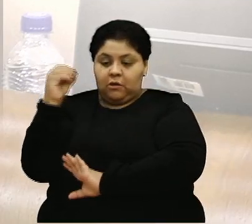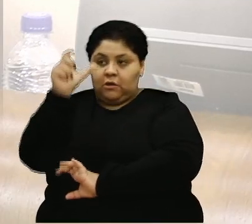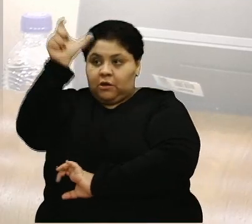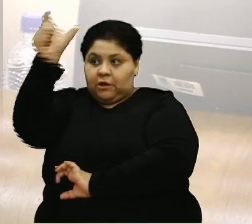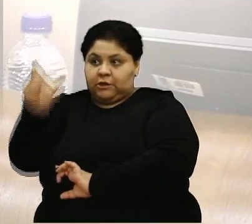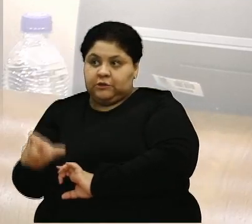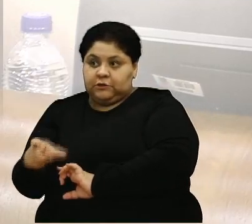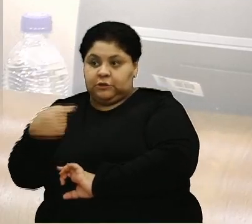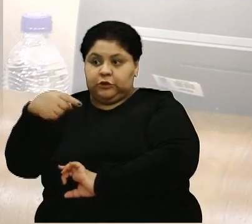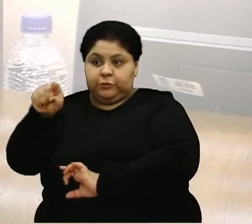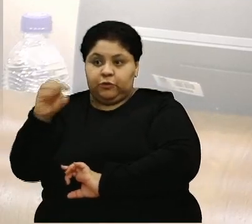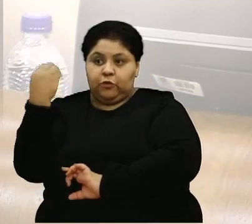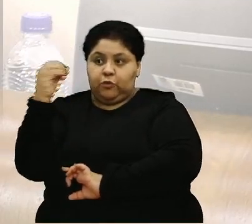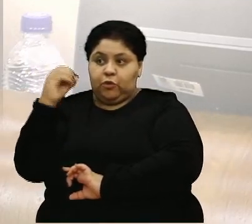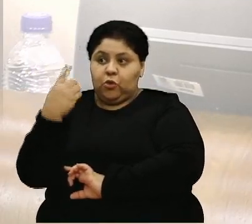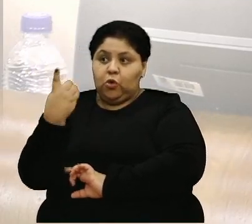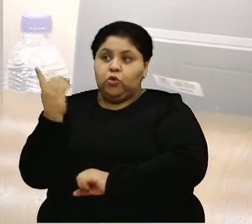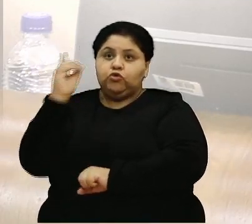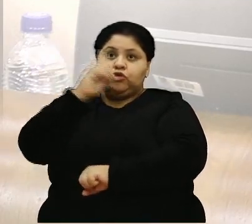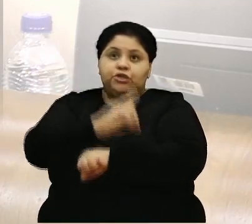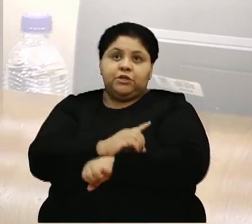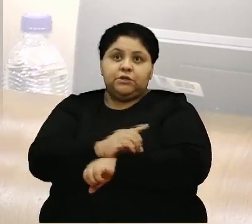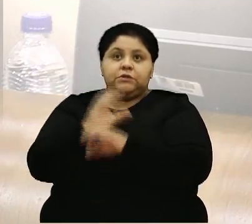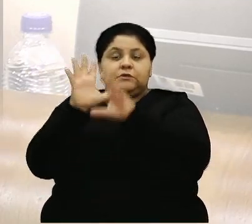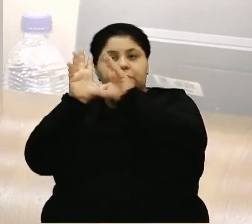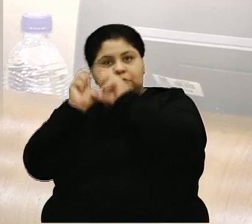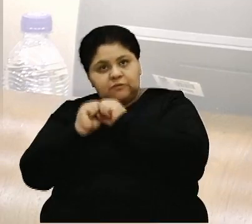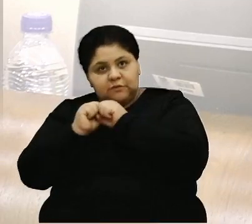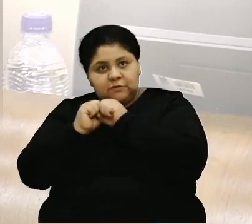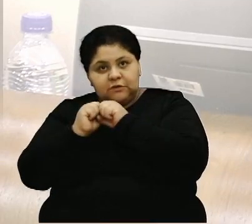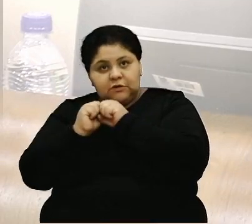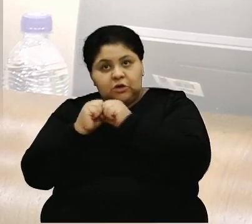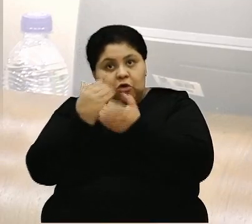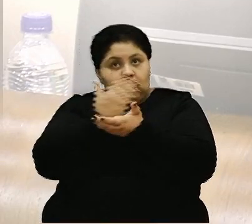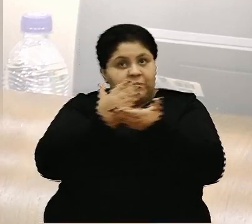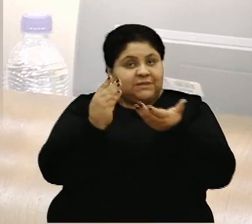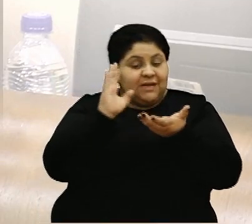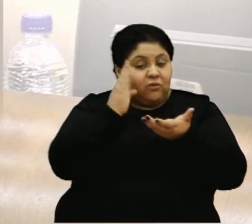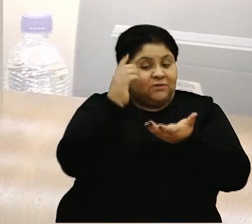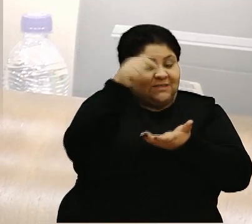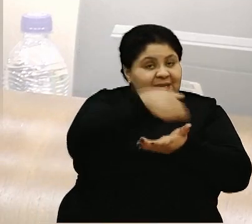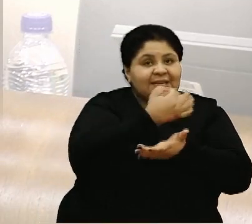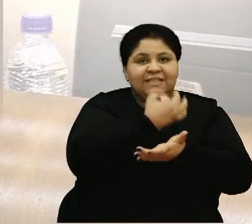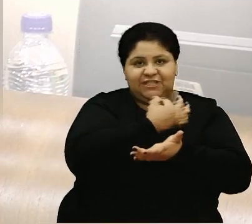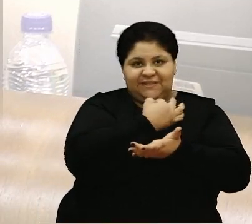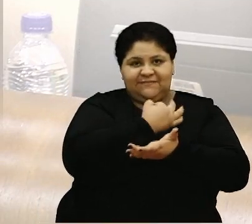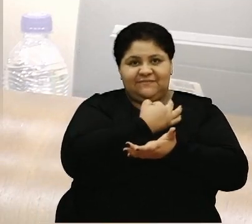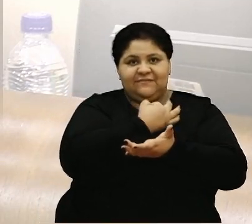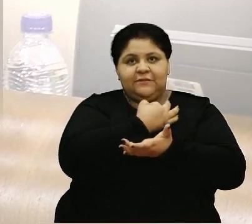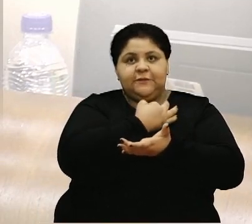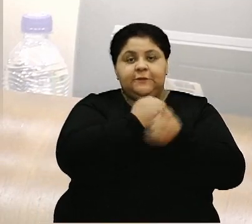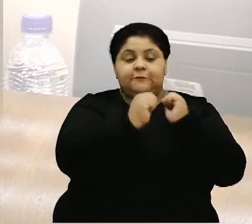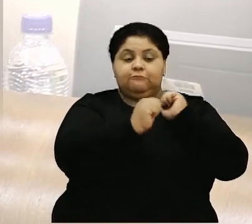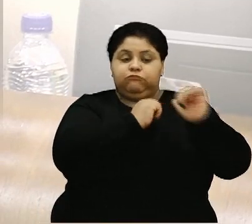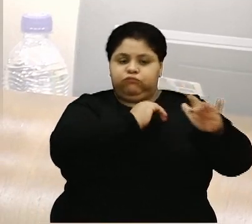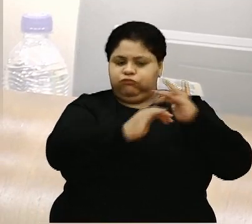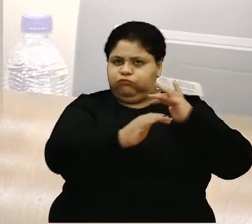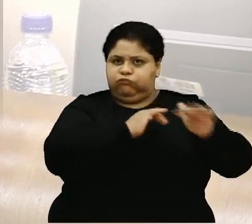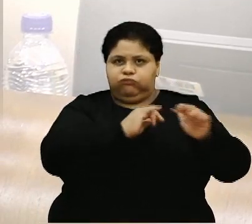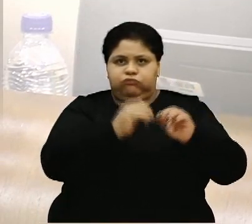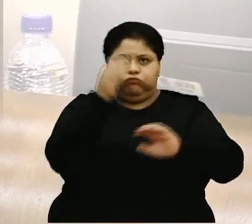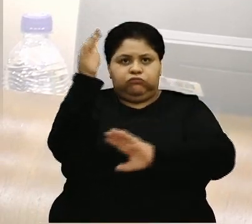Porto Alegre um dia antes para dormir, para não perder o voo, vai começar a acontecer em Caxias. Então, vai movimentar a rede hoteleira,